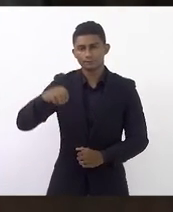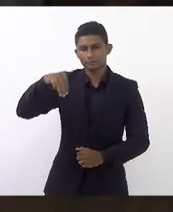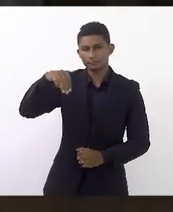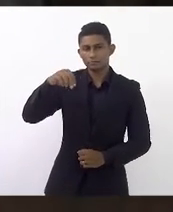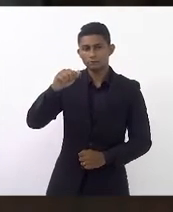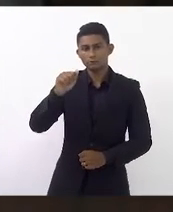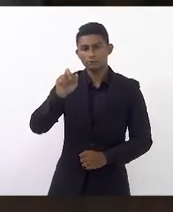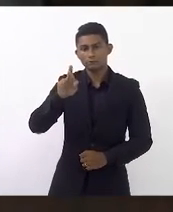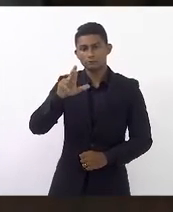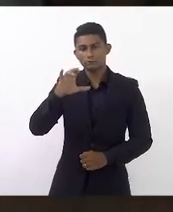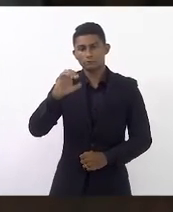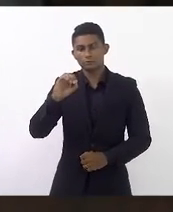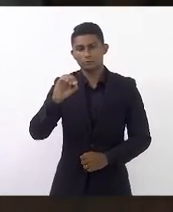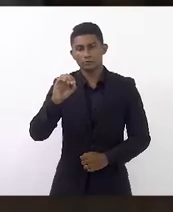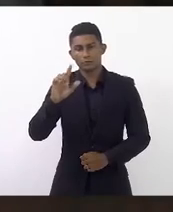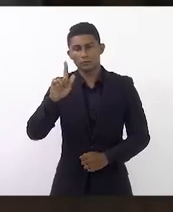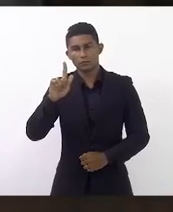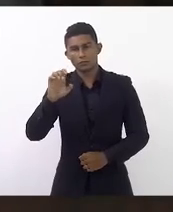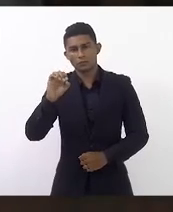Gualberto.